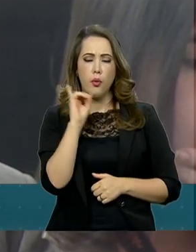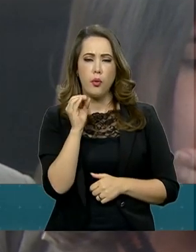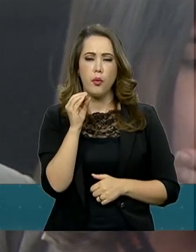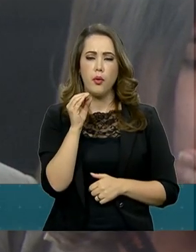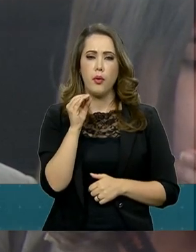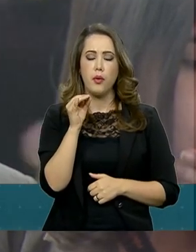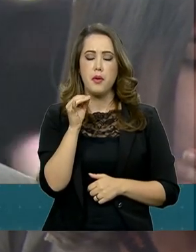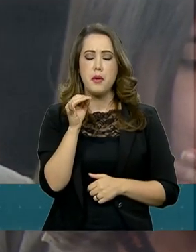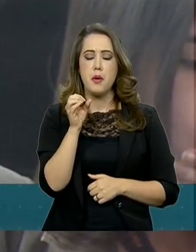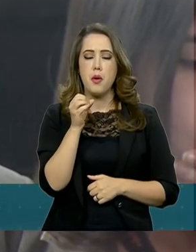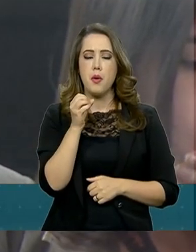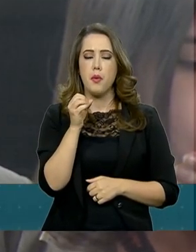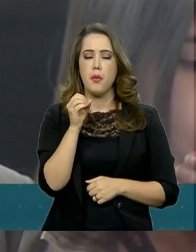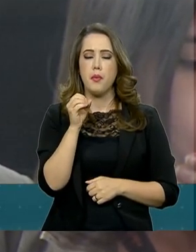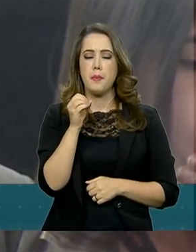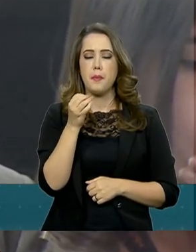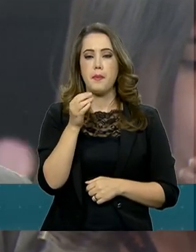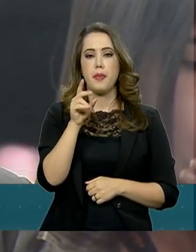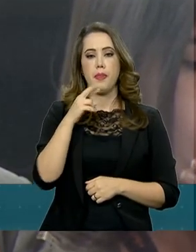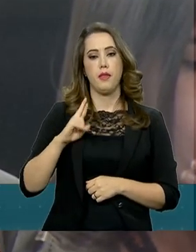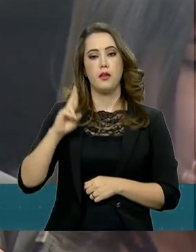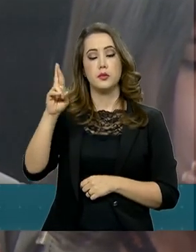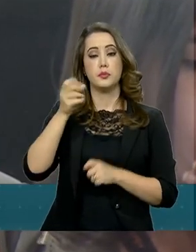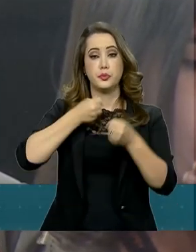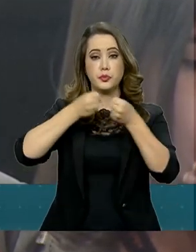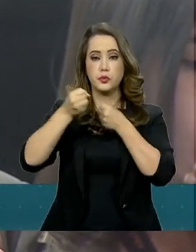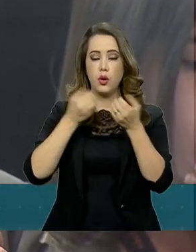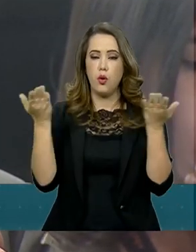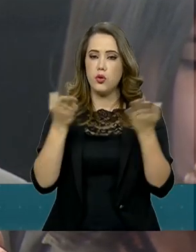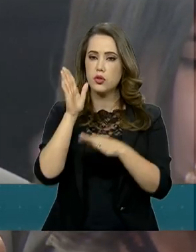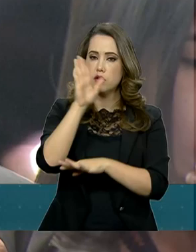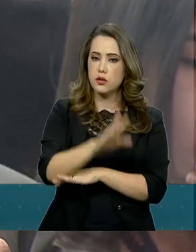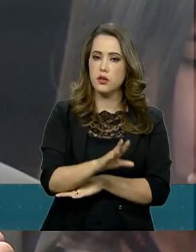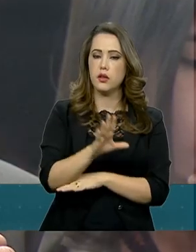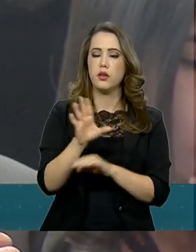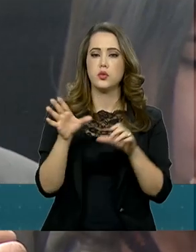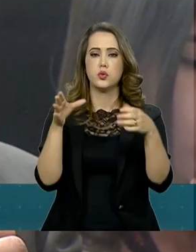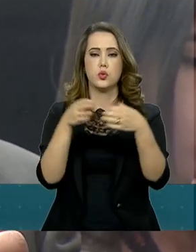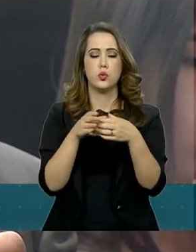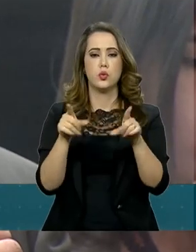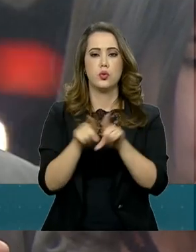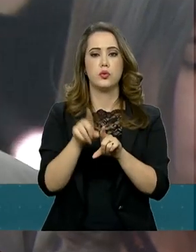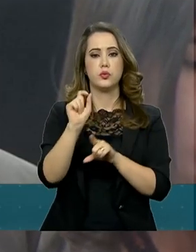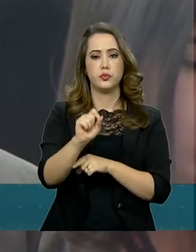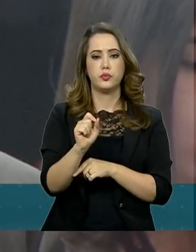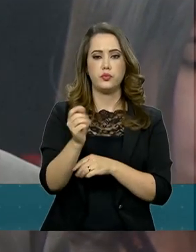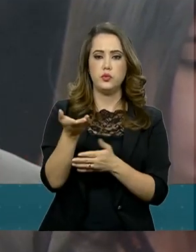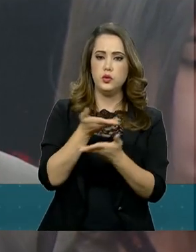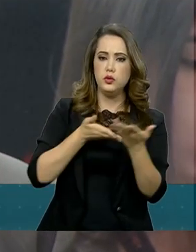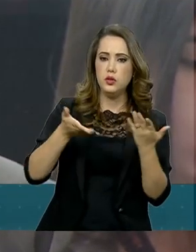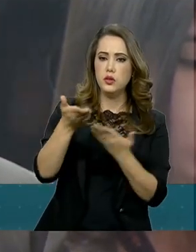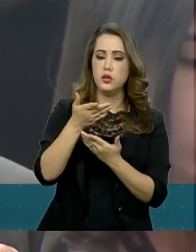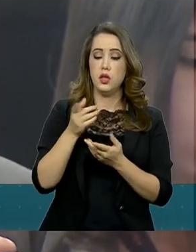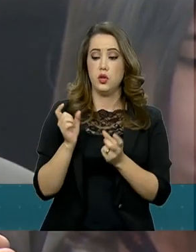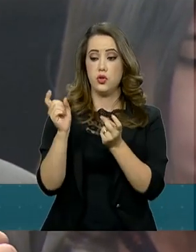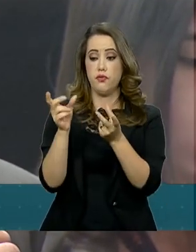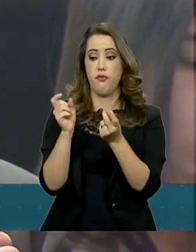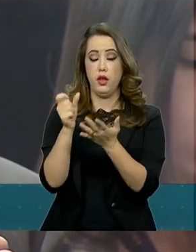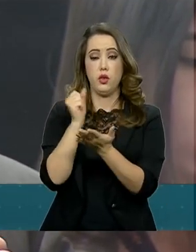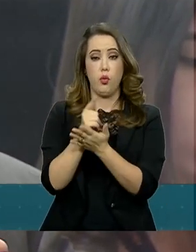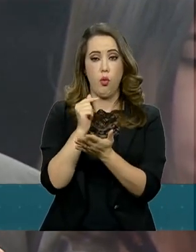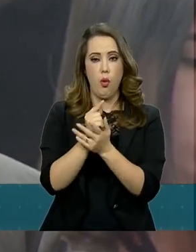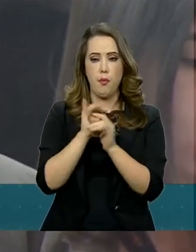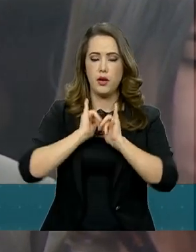é é a gente teve agora tarde a coletiva no ministério da economia sobre o relatório de receitas e despesas foi